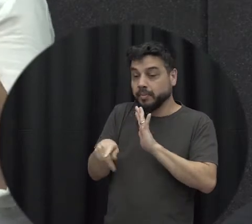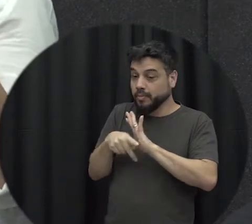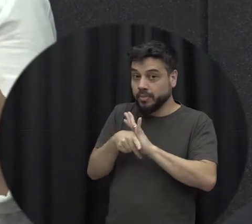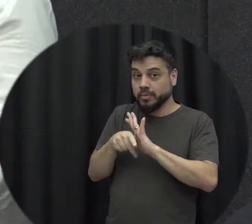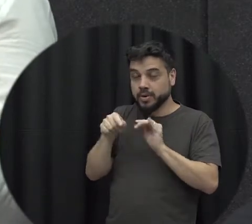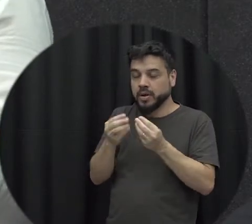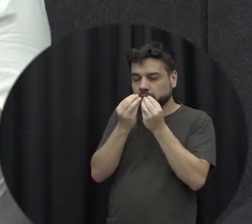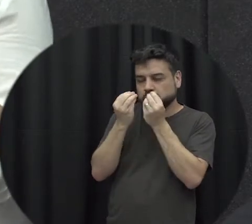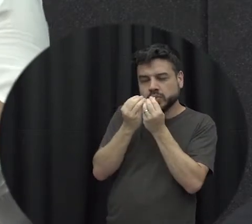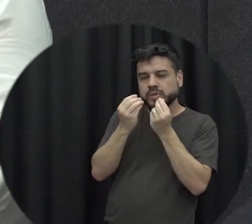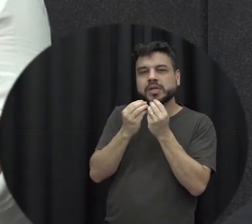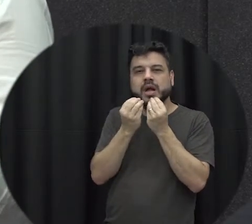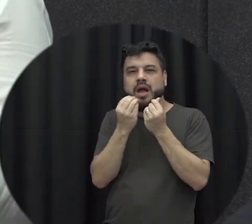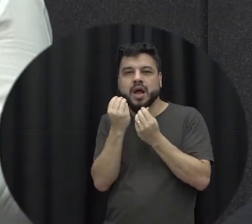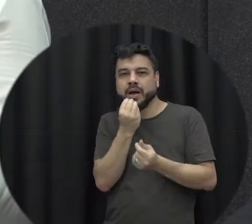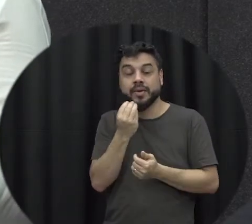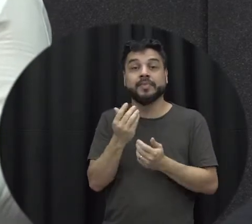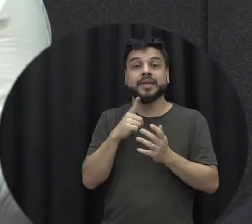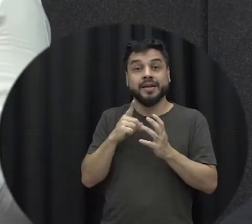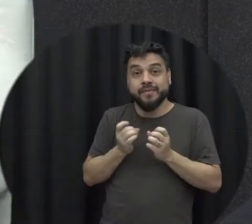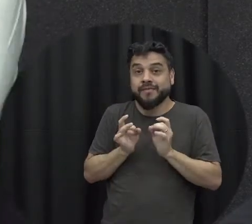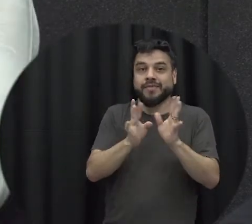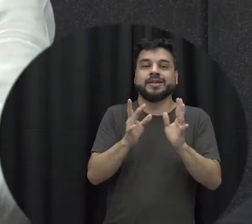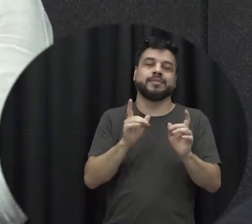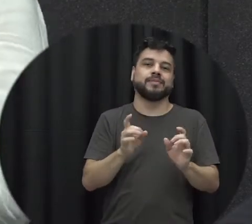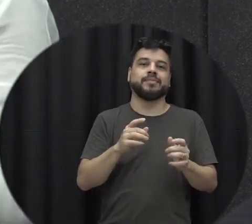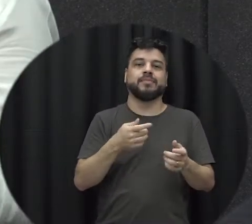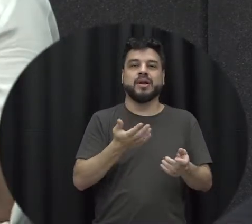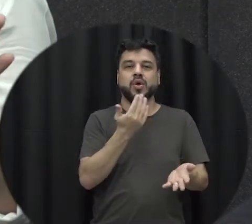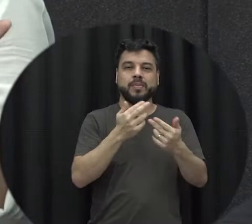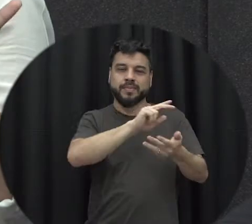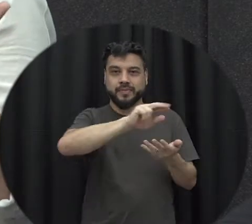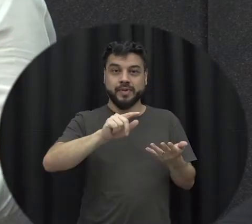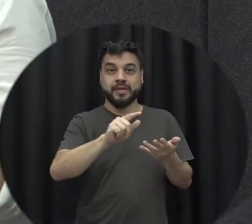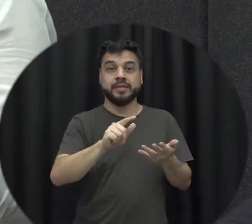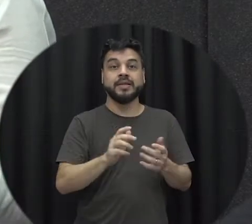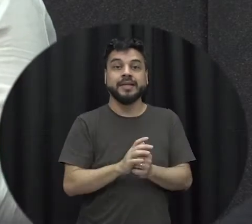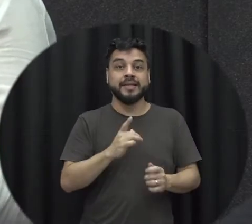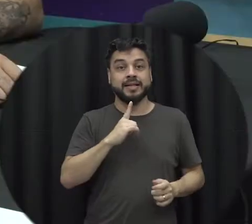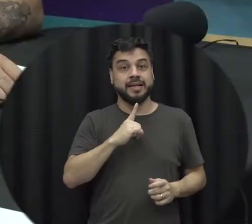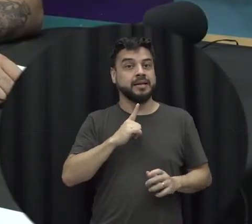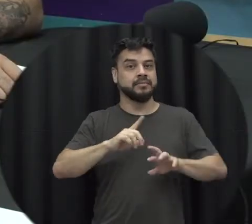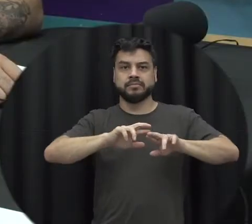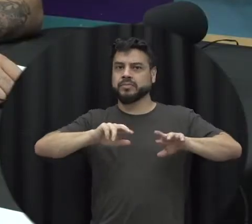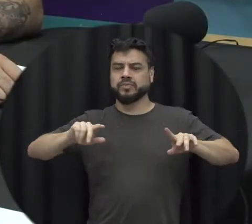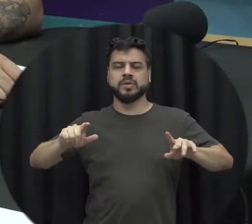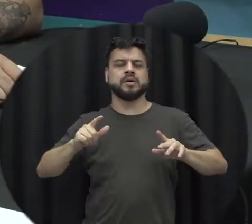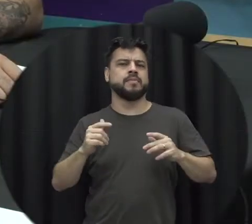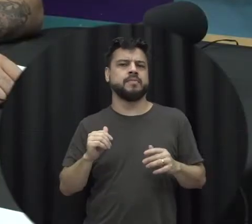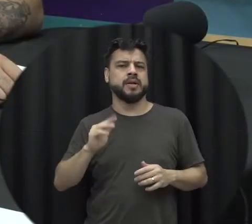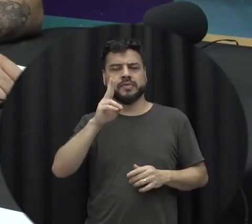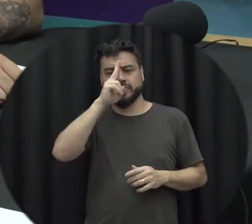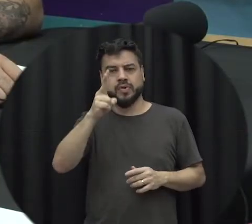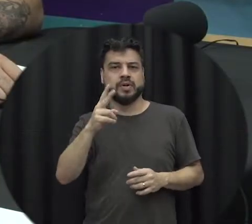o cheiro, o aroma e vende para a indústria de alimentos. Então, no alimentos, assim, é gigantesco. Desde a